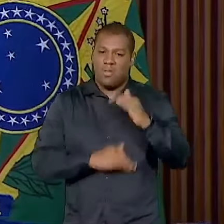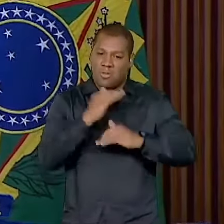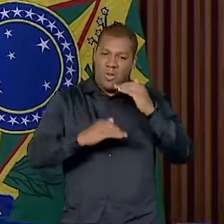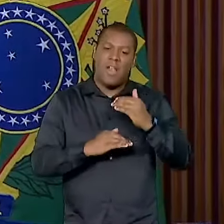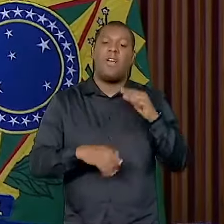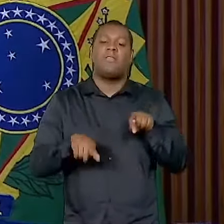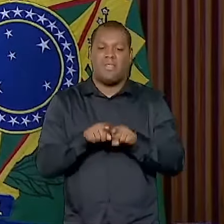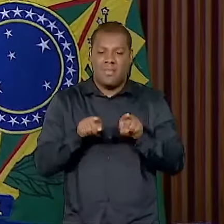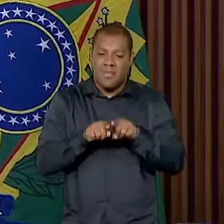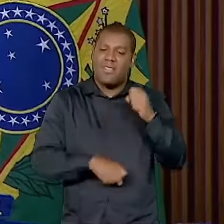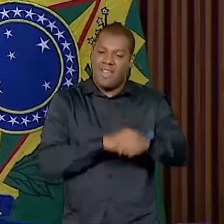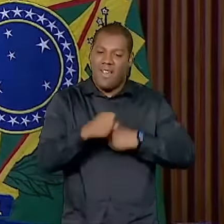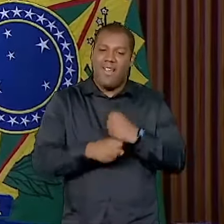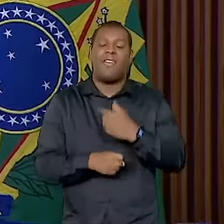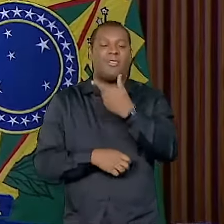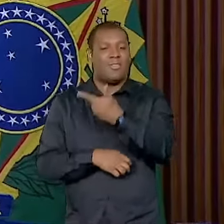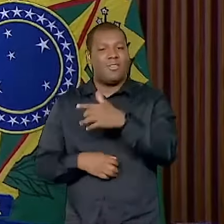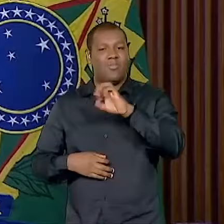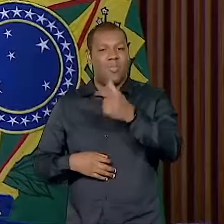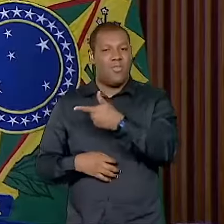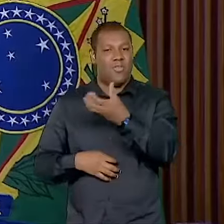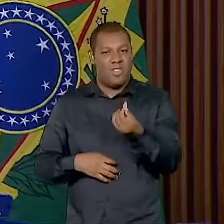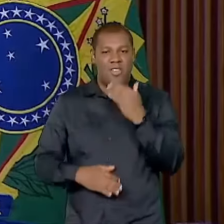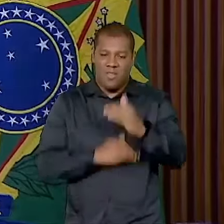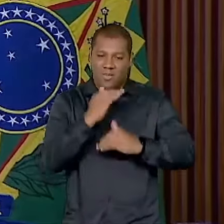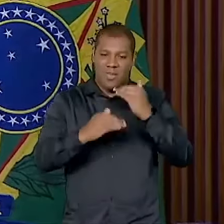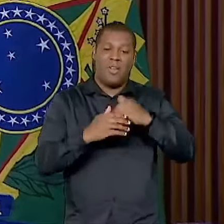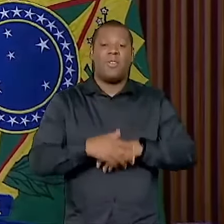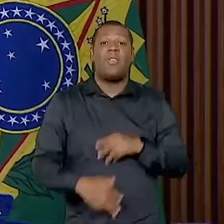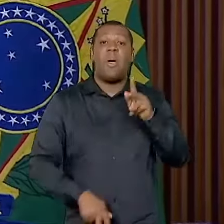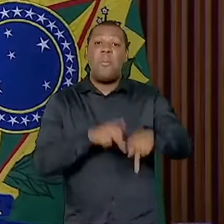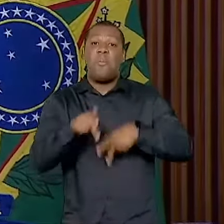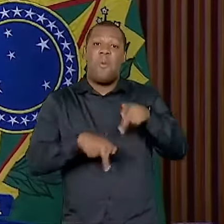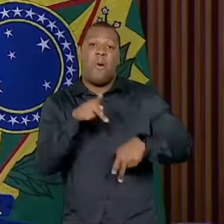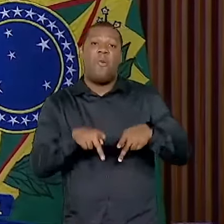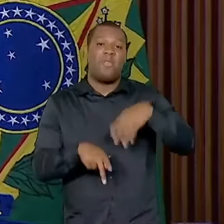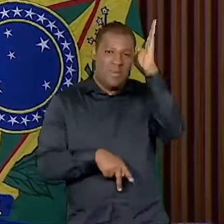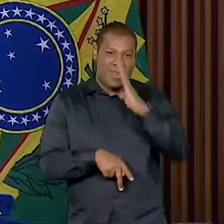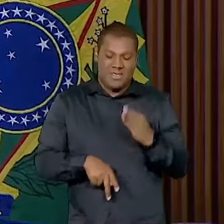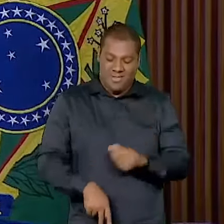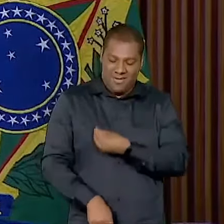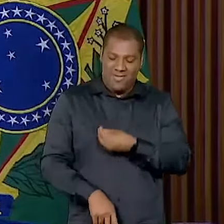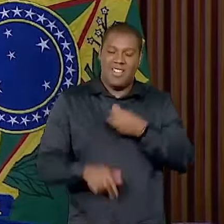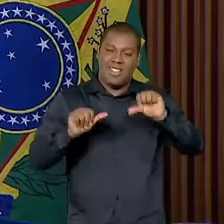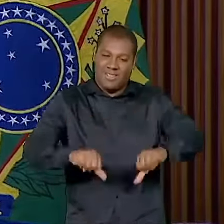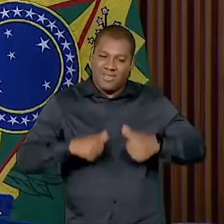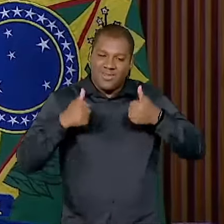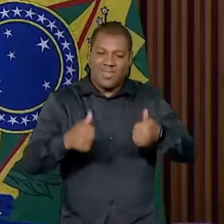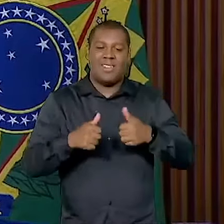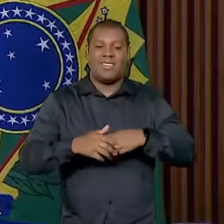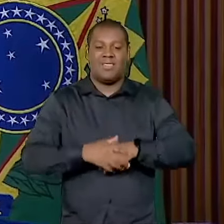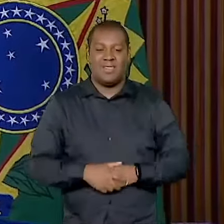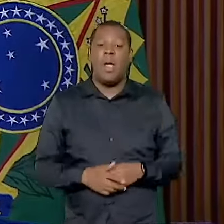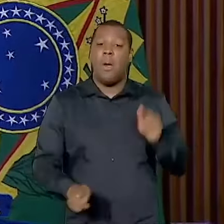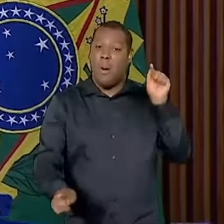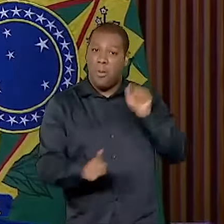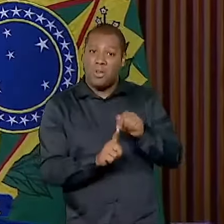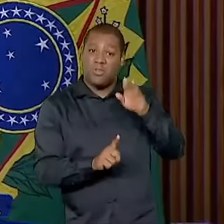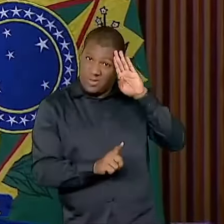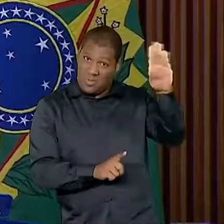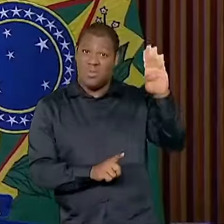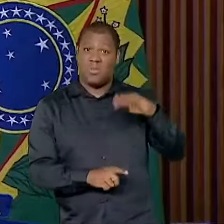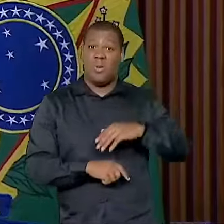2026. E esse crescimento significa que o povo vai melhorar de vida. E isso é tudo aquilo que nós queremos e por isso nós estamos